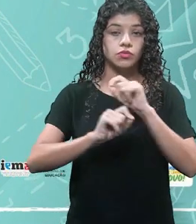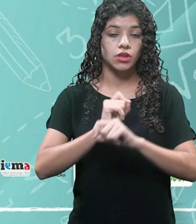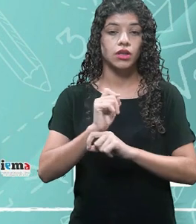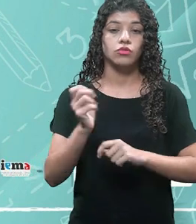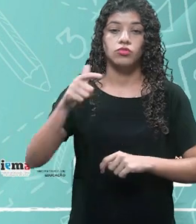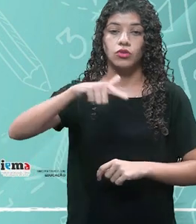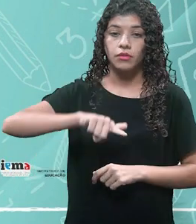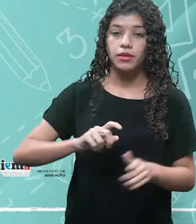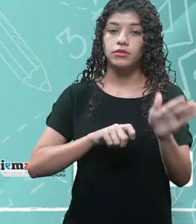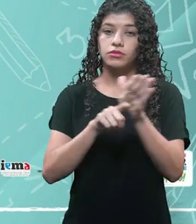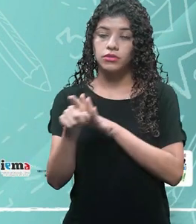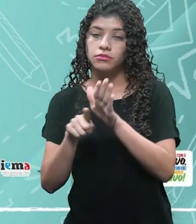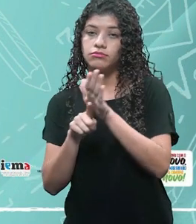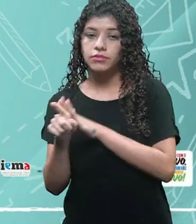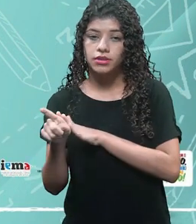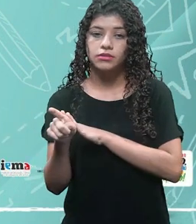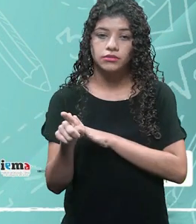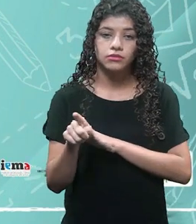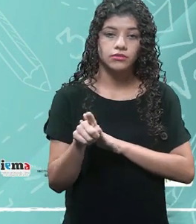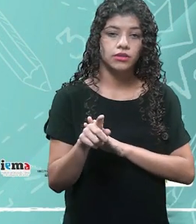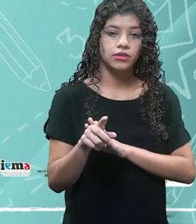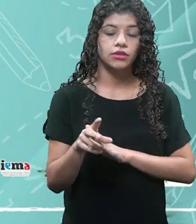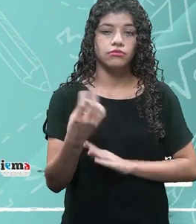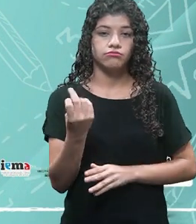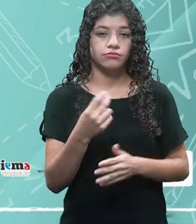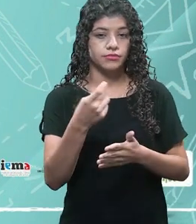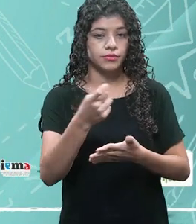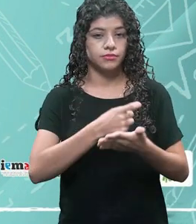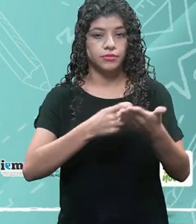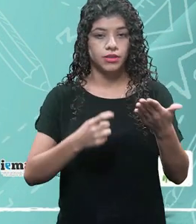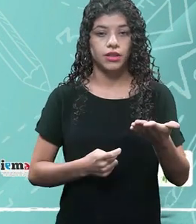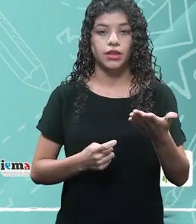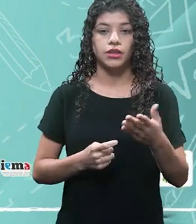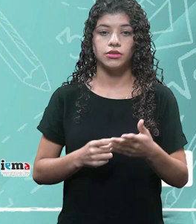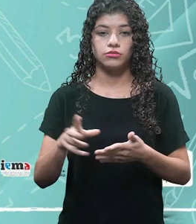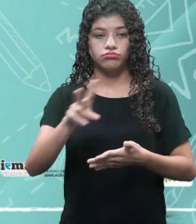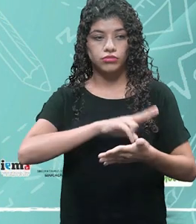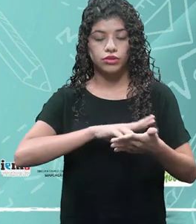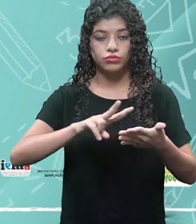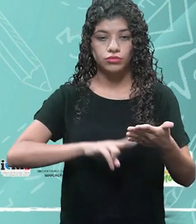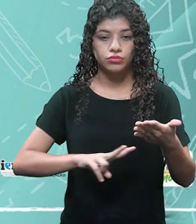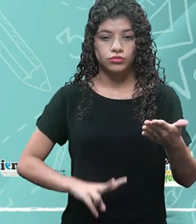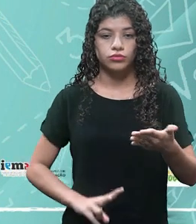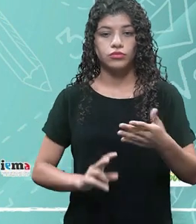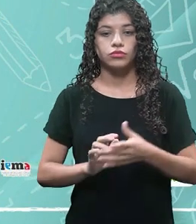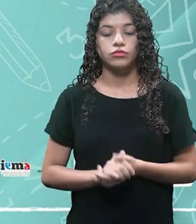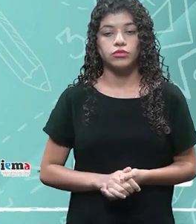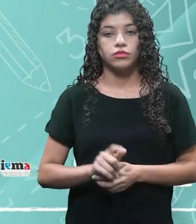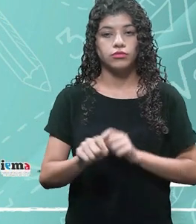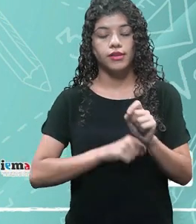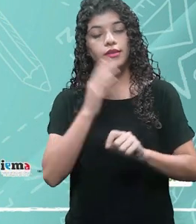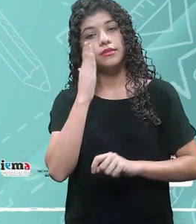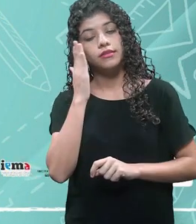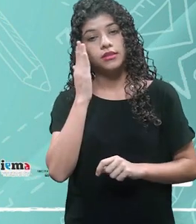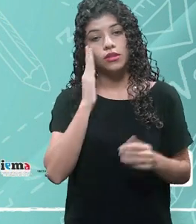a gente abordou novamente questionamentos de textos a gente tem duas formas de fazer esse questionamento a gente primeiro faz a leitura prévia para